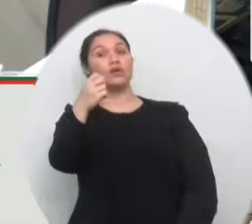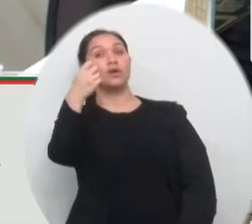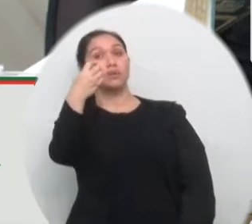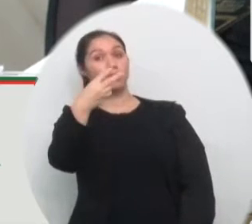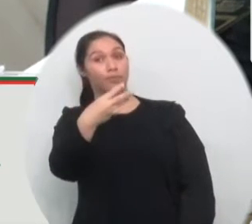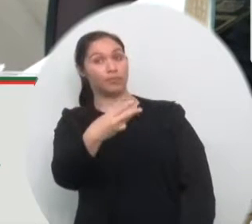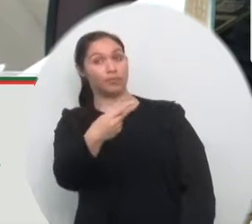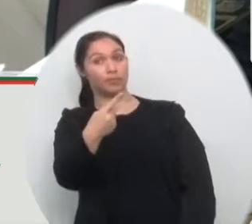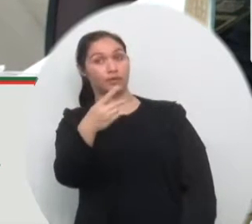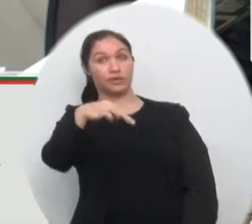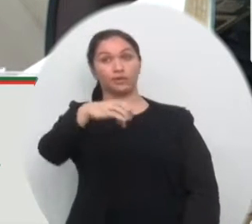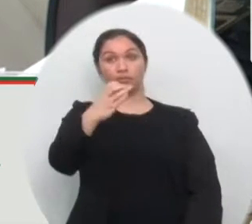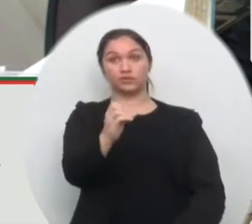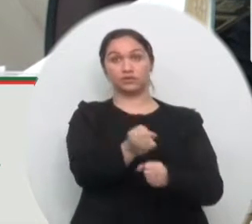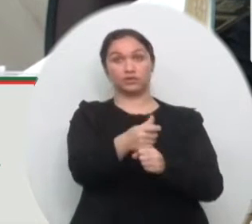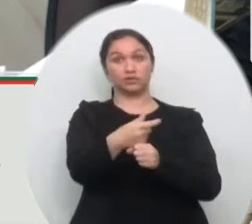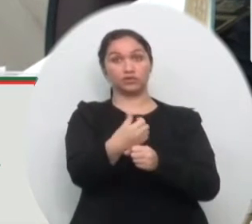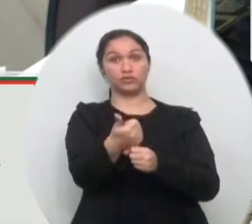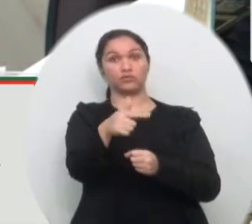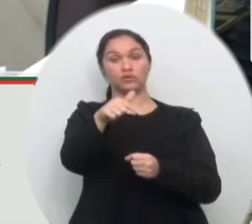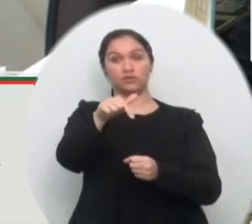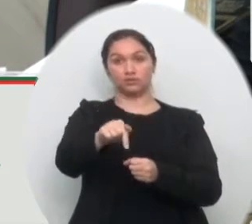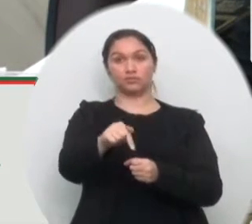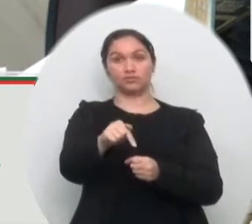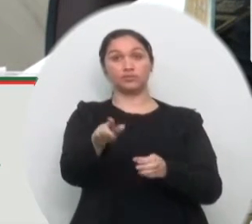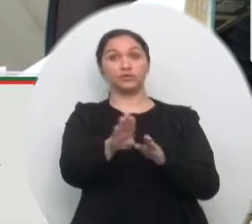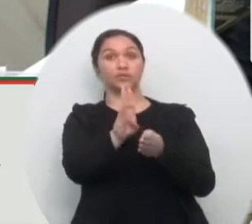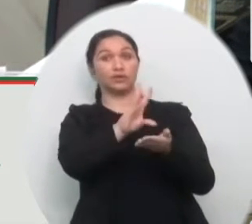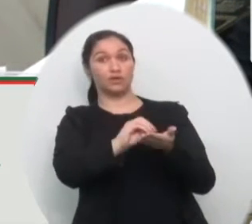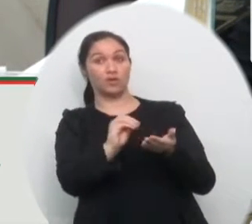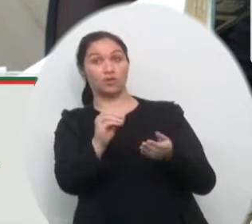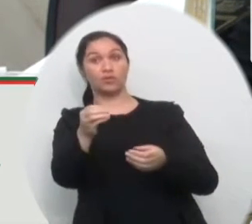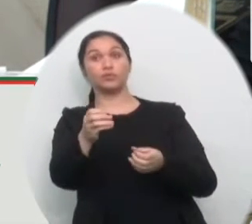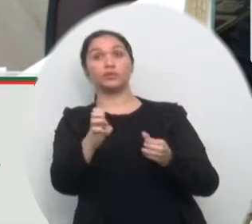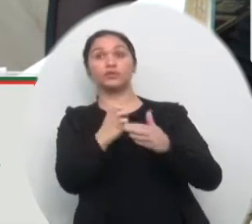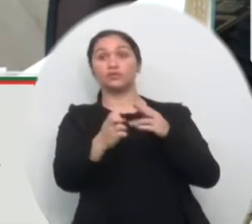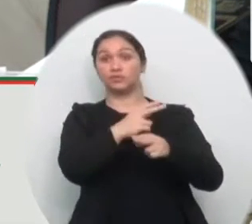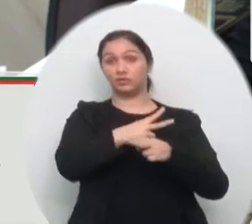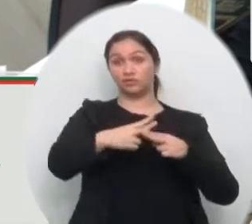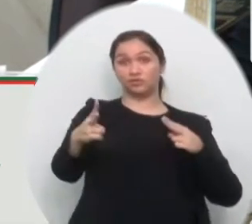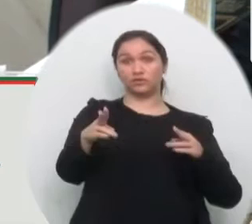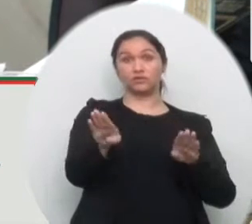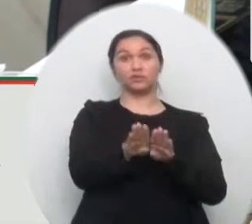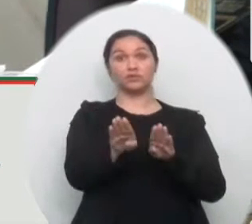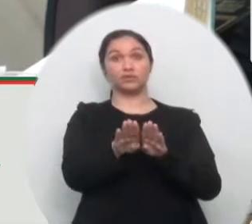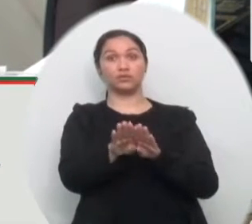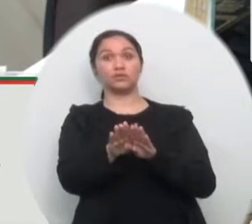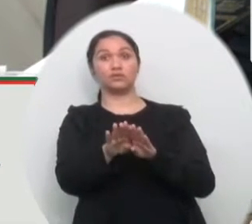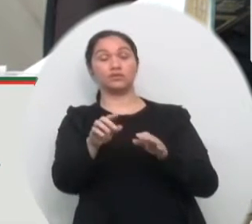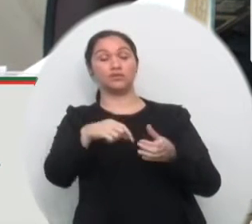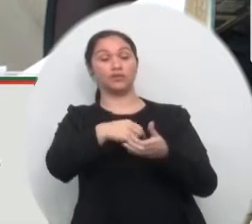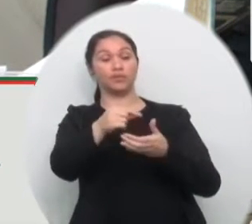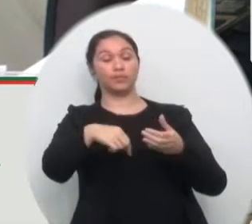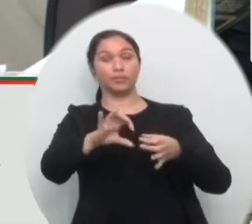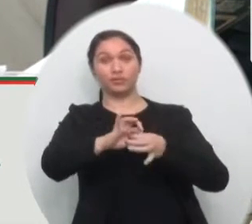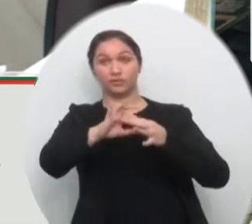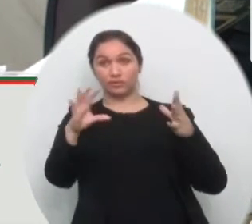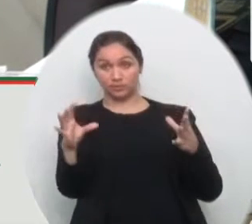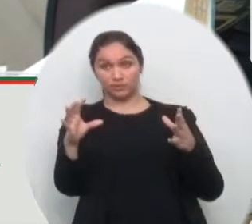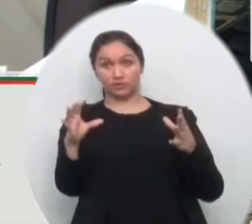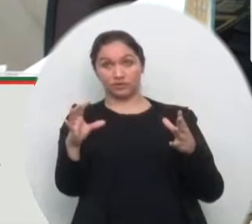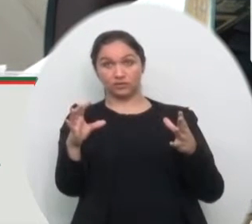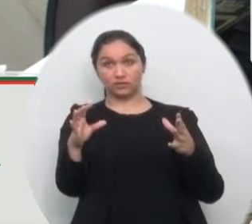238/17. Terceiro, cópia do contrato do vencedor, bem como as autorizações de fornecimento e liquidações das notas